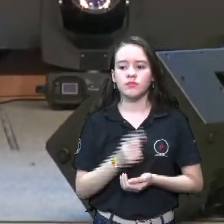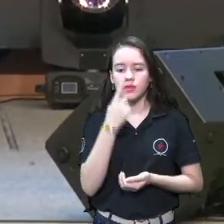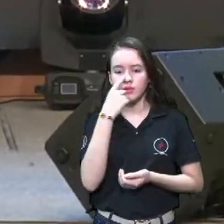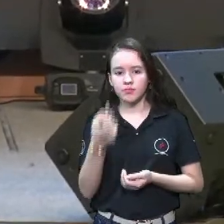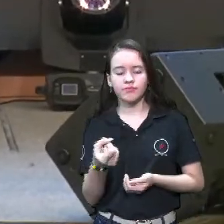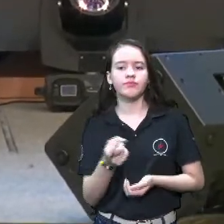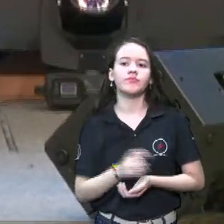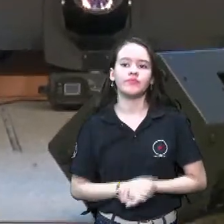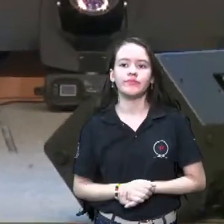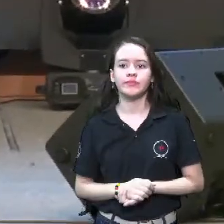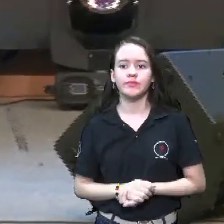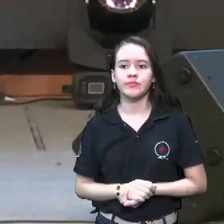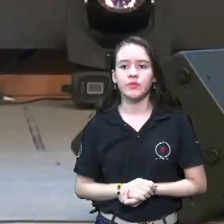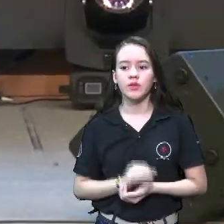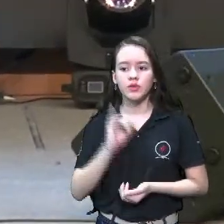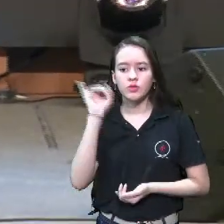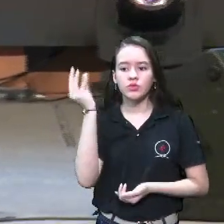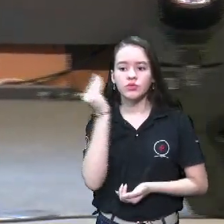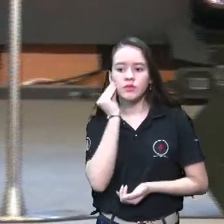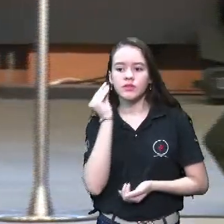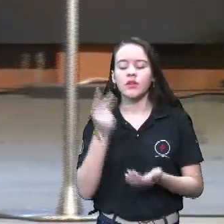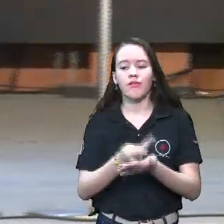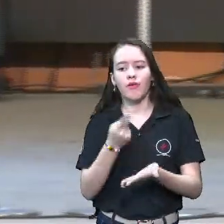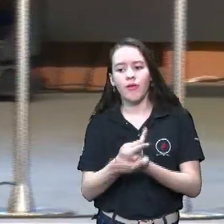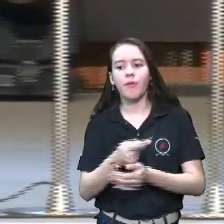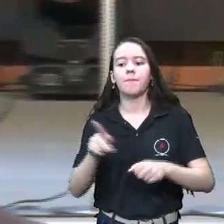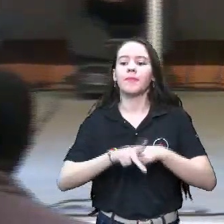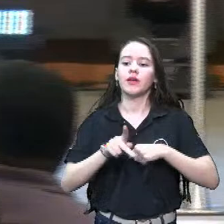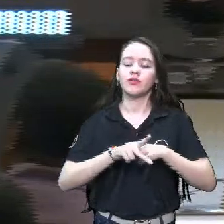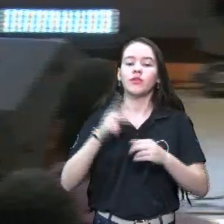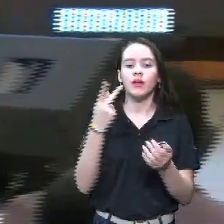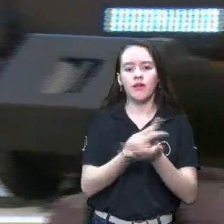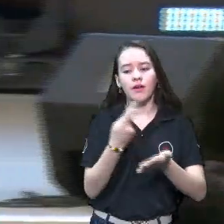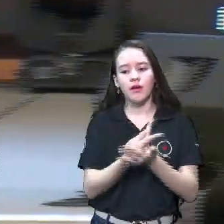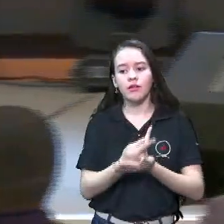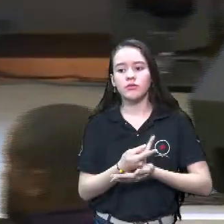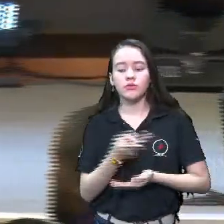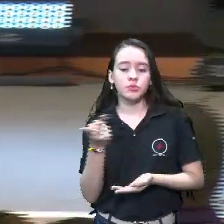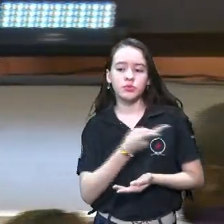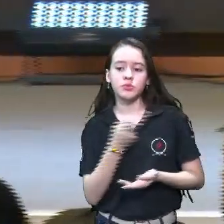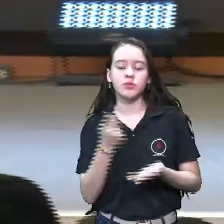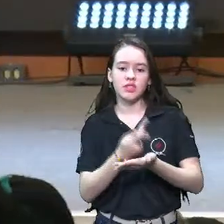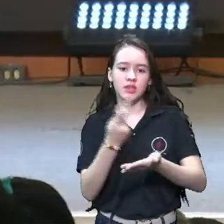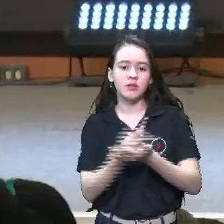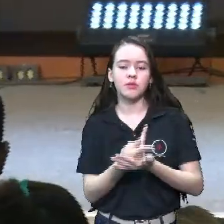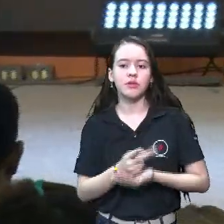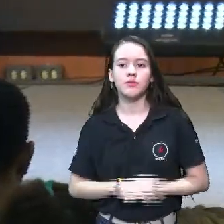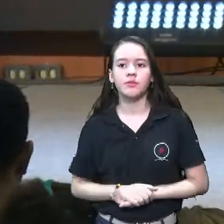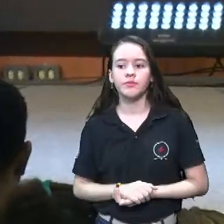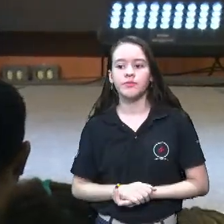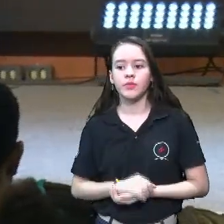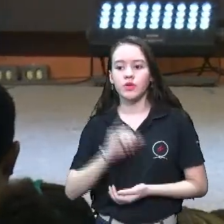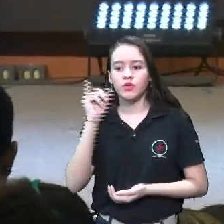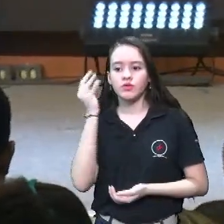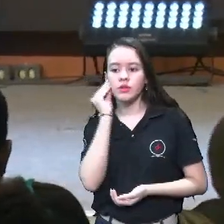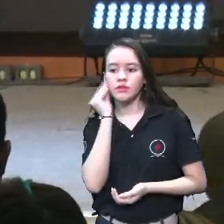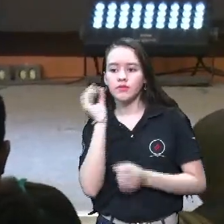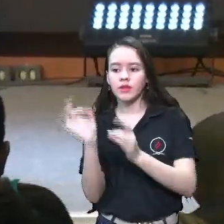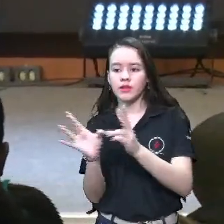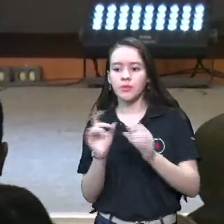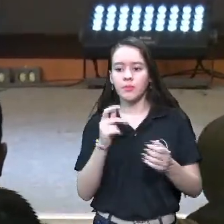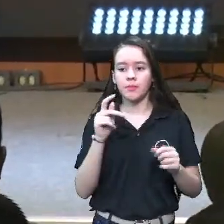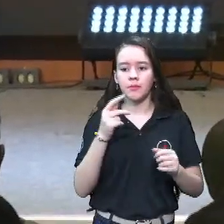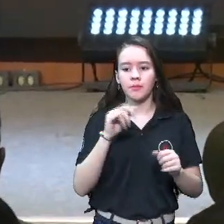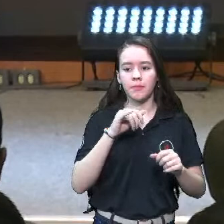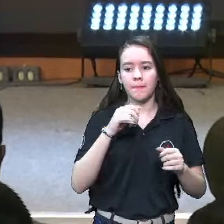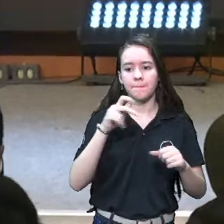sabe, Judas errou, Pedro errou, os dois erraram, Judas vendeu, Pedro negou,